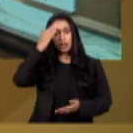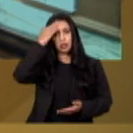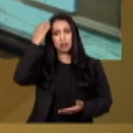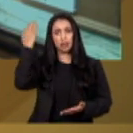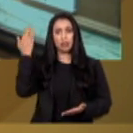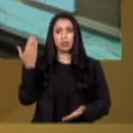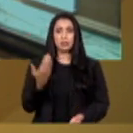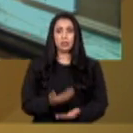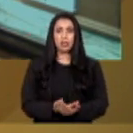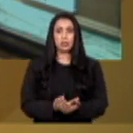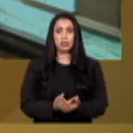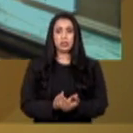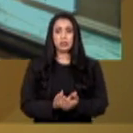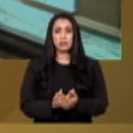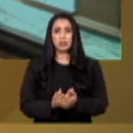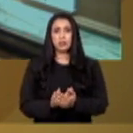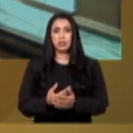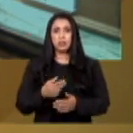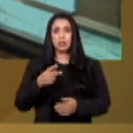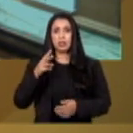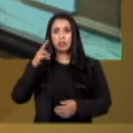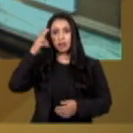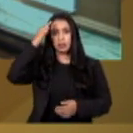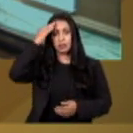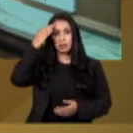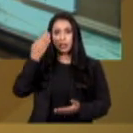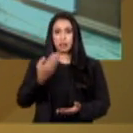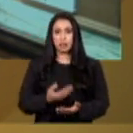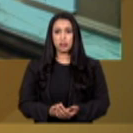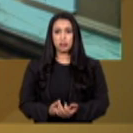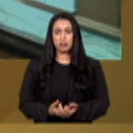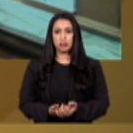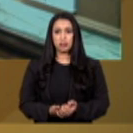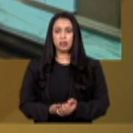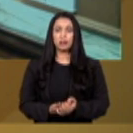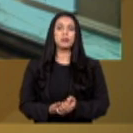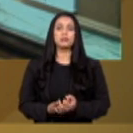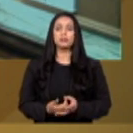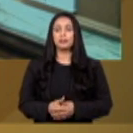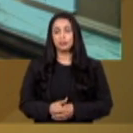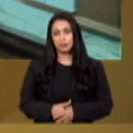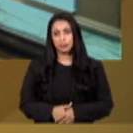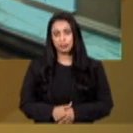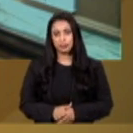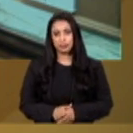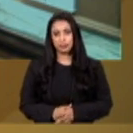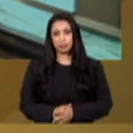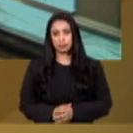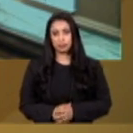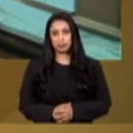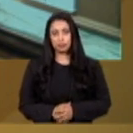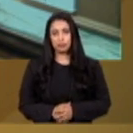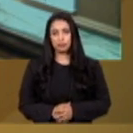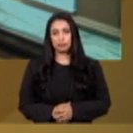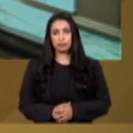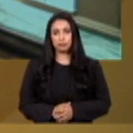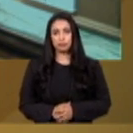presidente e após parar por aqui no rolar da madeira diana e